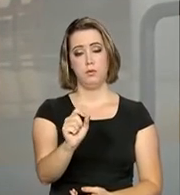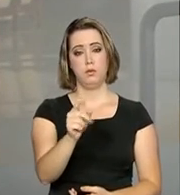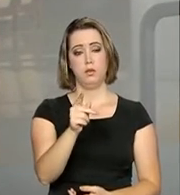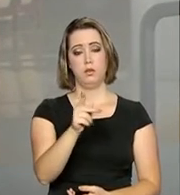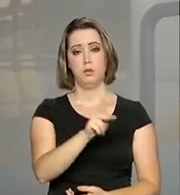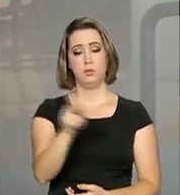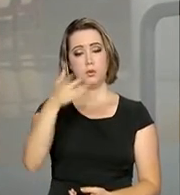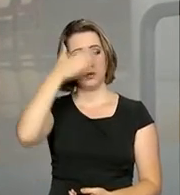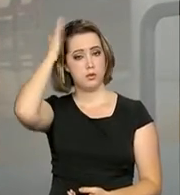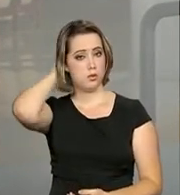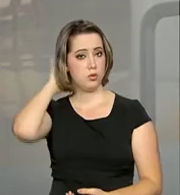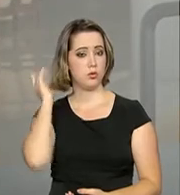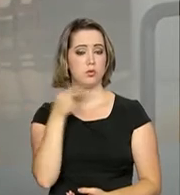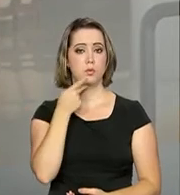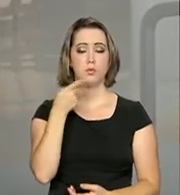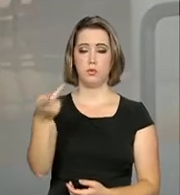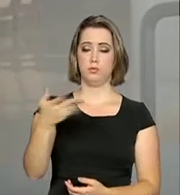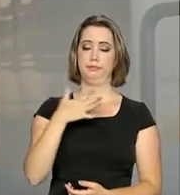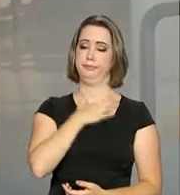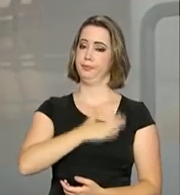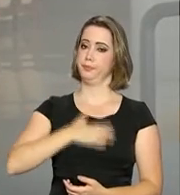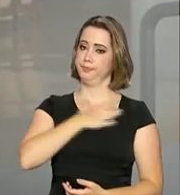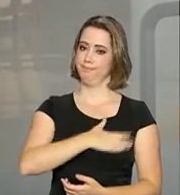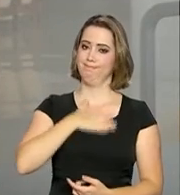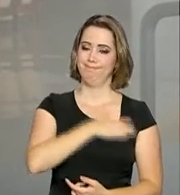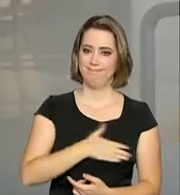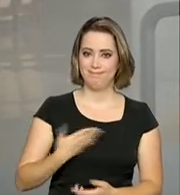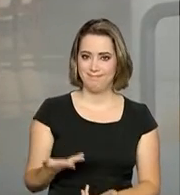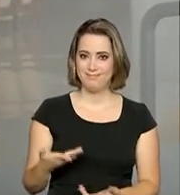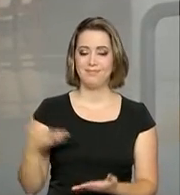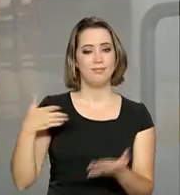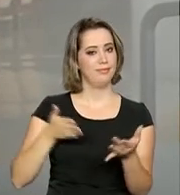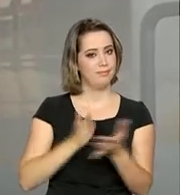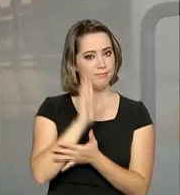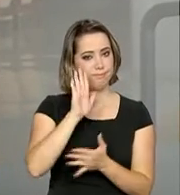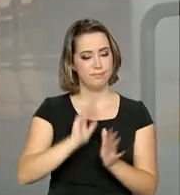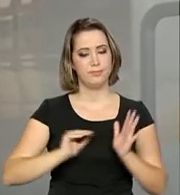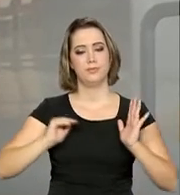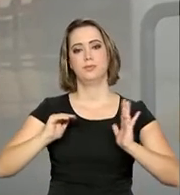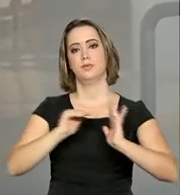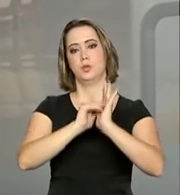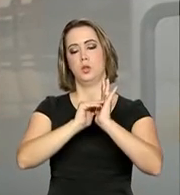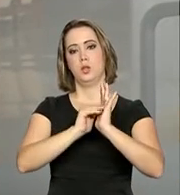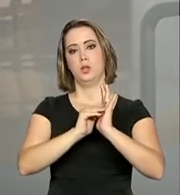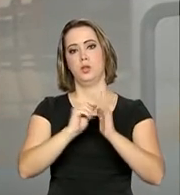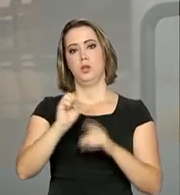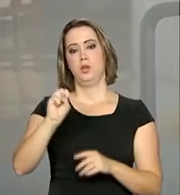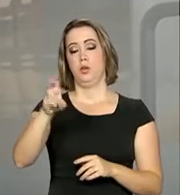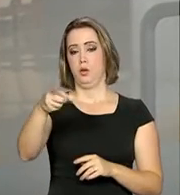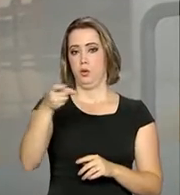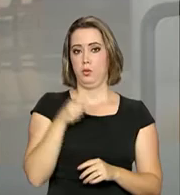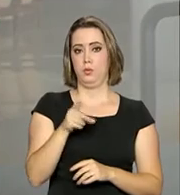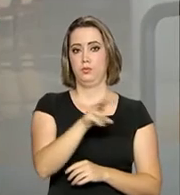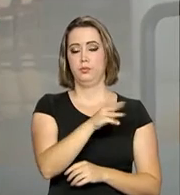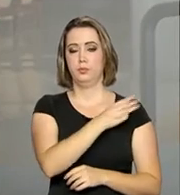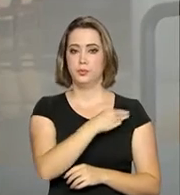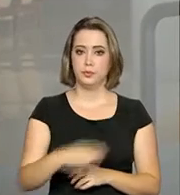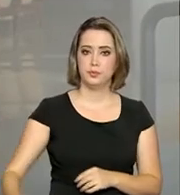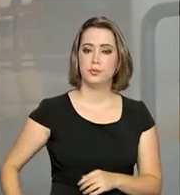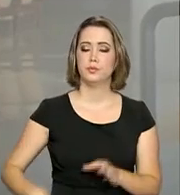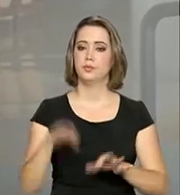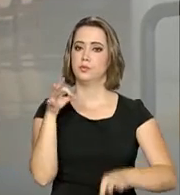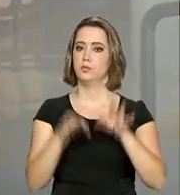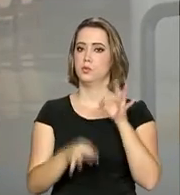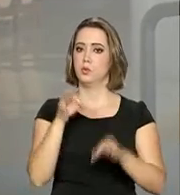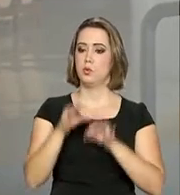Temer disse que recebeu com grande satisfação a aprovação pelo Senado do ex-ministro da Justiça, Alexandre de Moraes, para